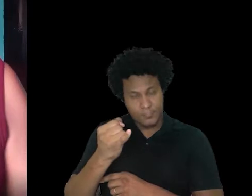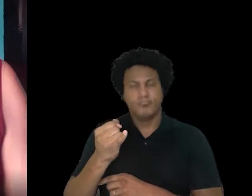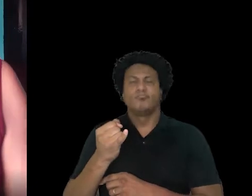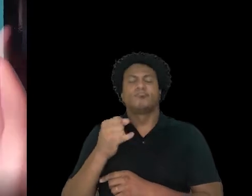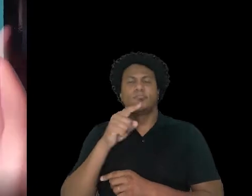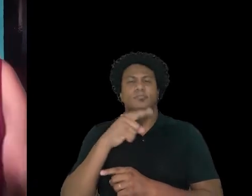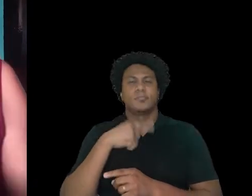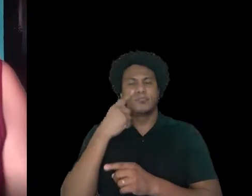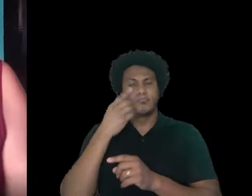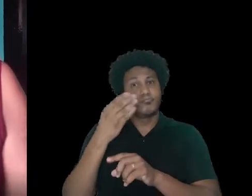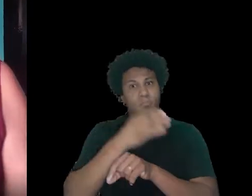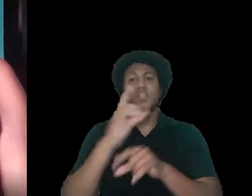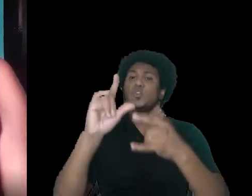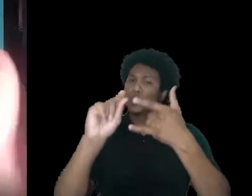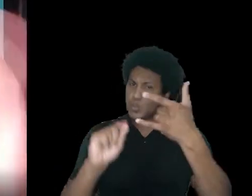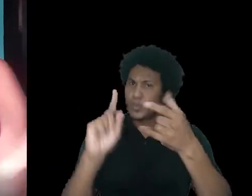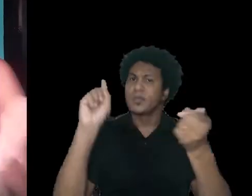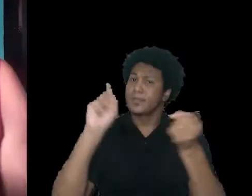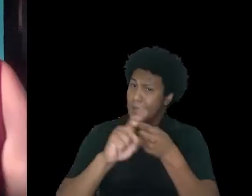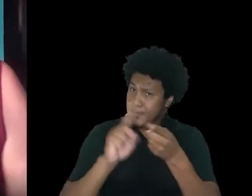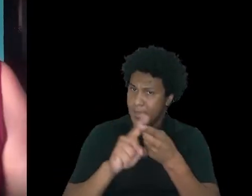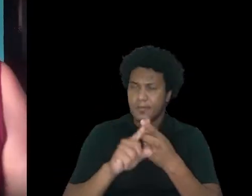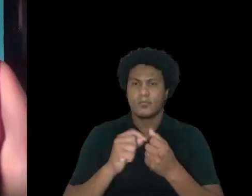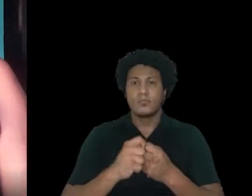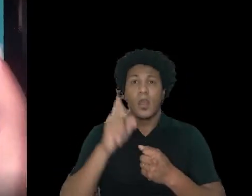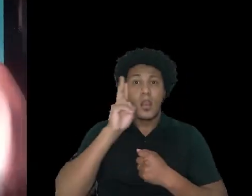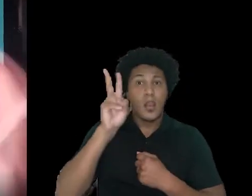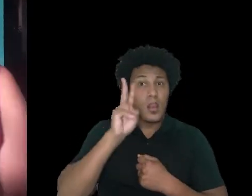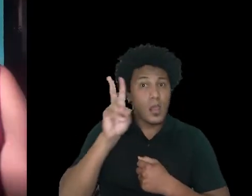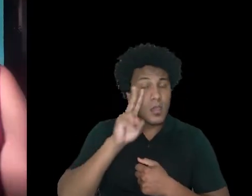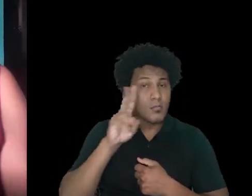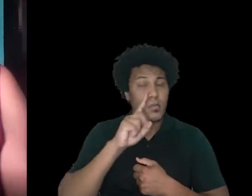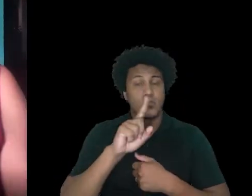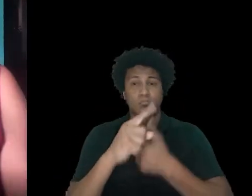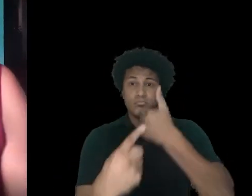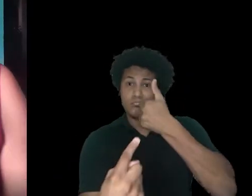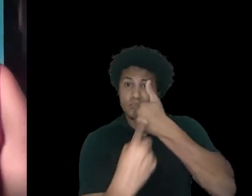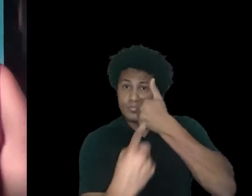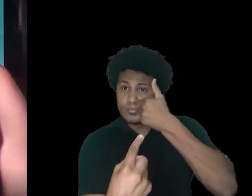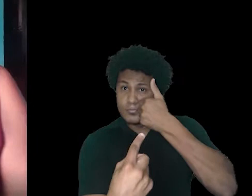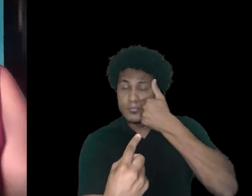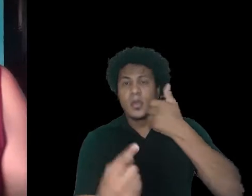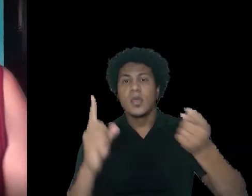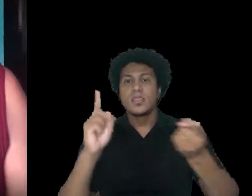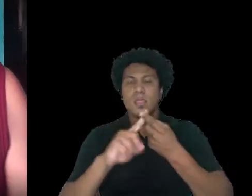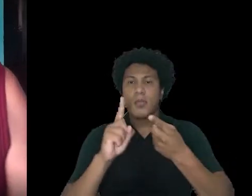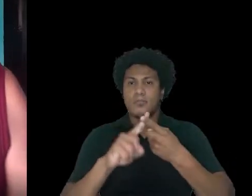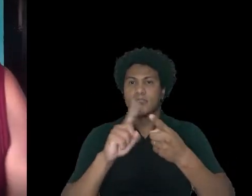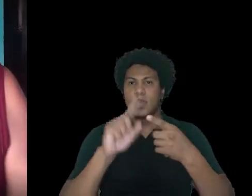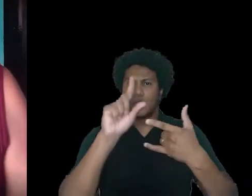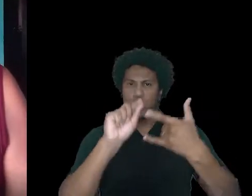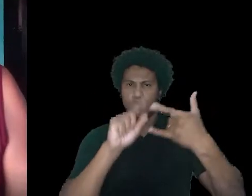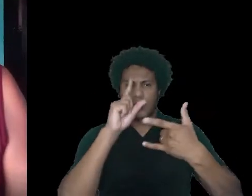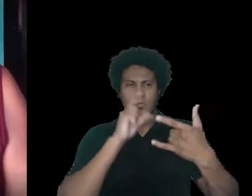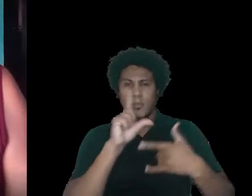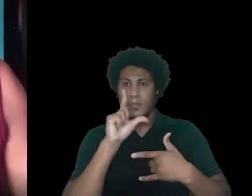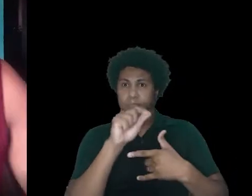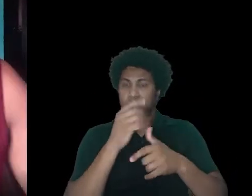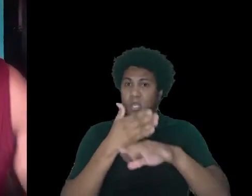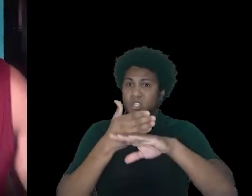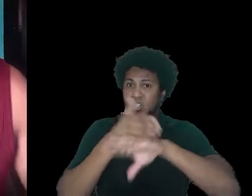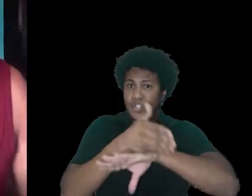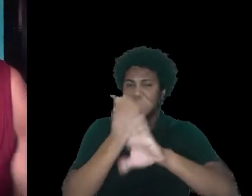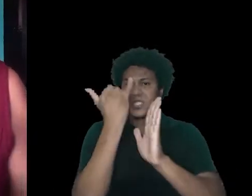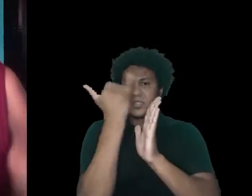Bom Jardim. Lembrando de ir lá, se inscrever no canal, acionar o sininho, né, para ficar recebendo todas